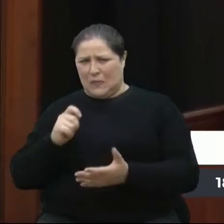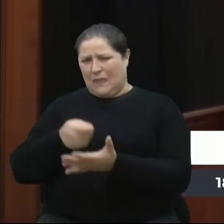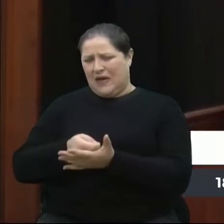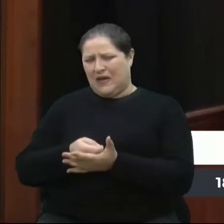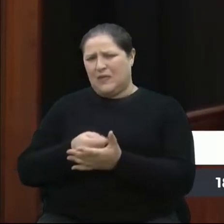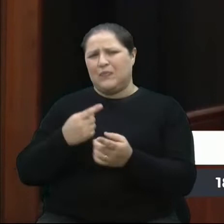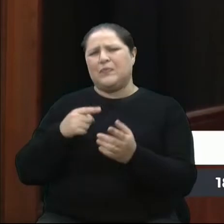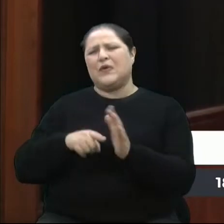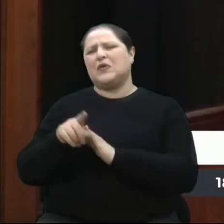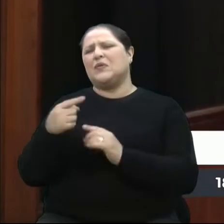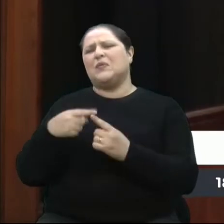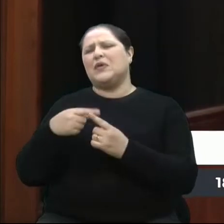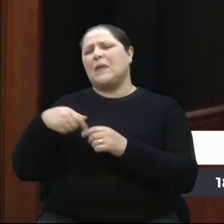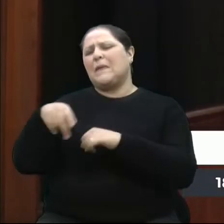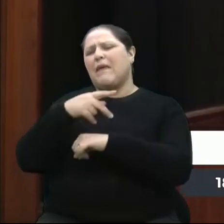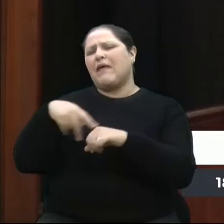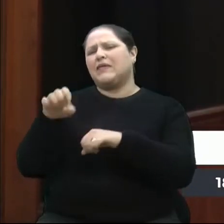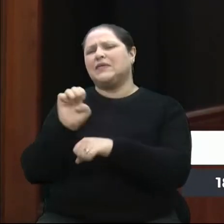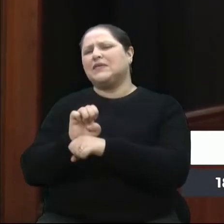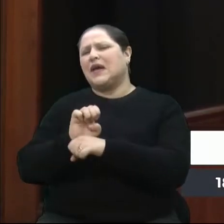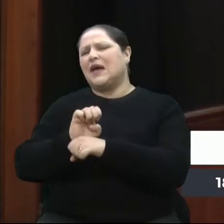um Estado-nação serve?